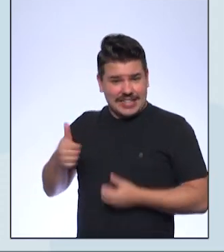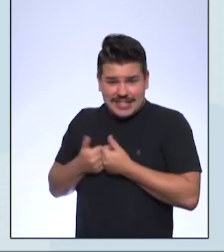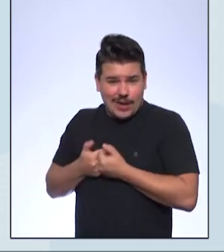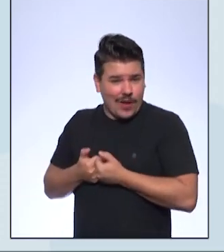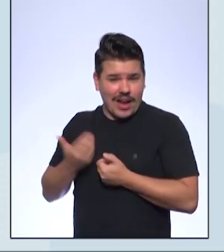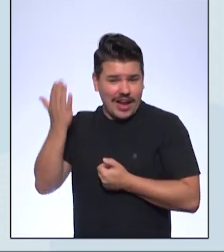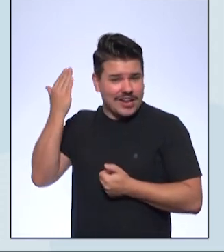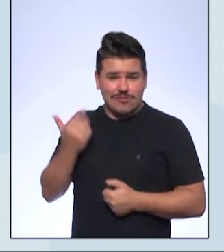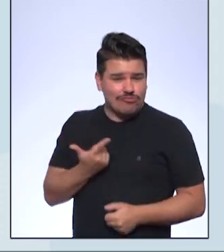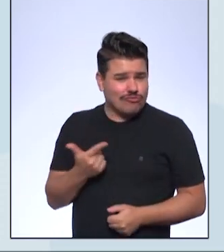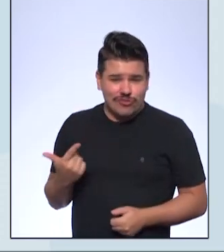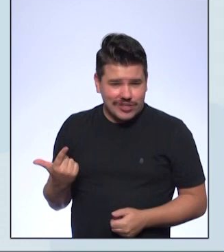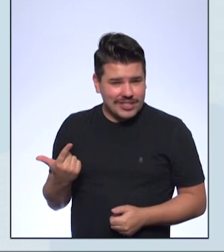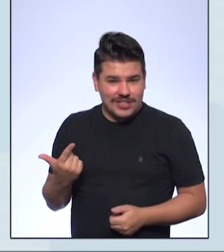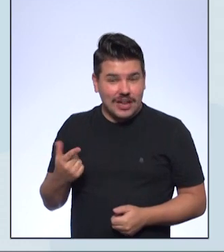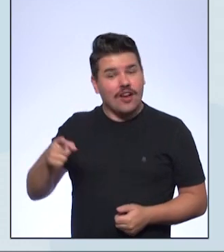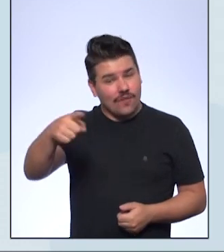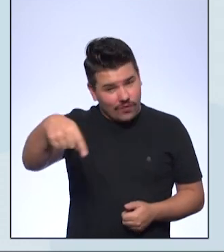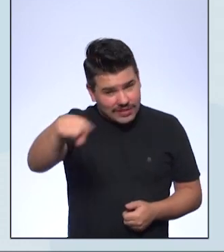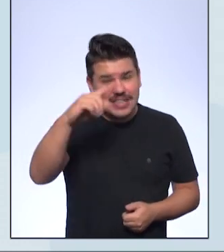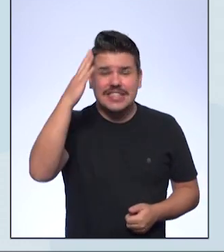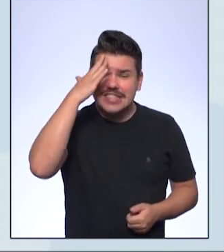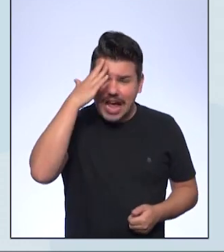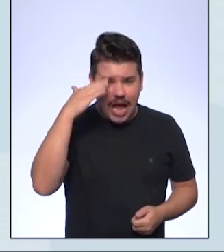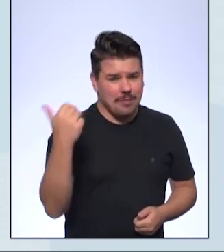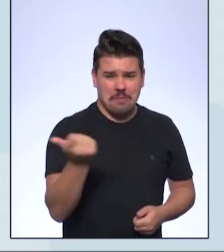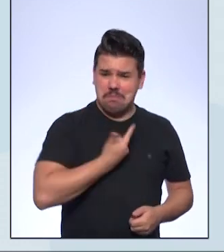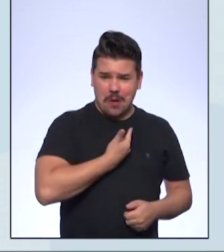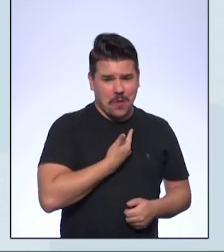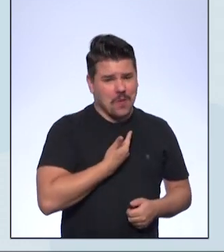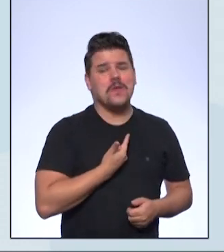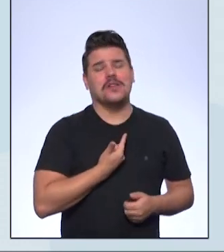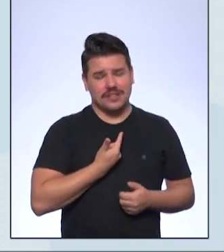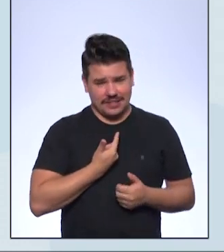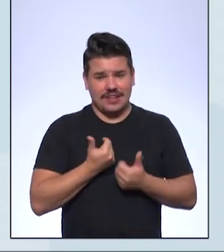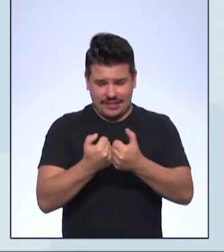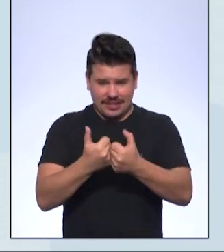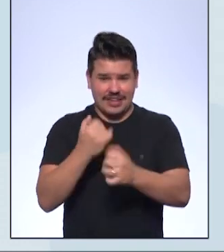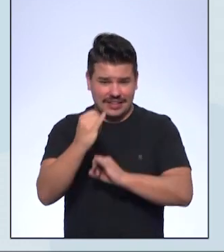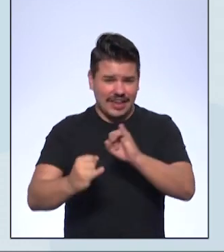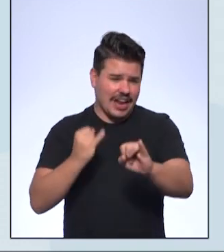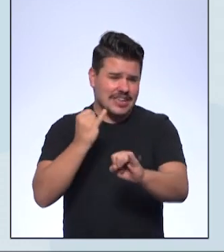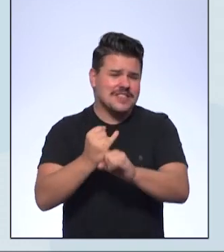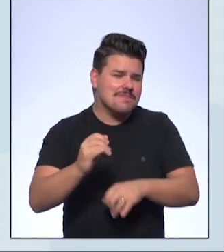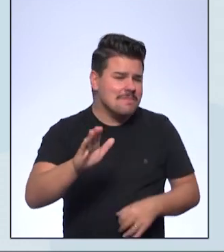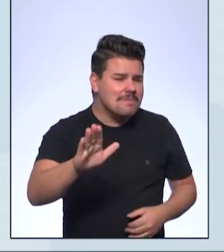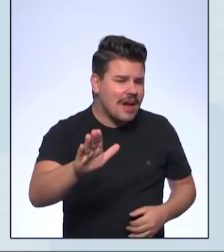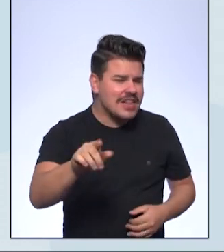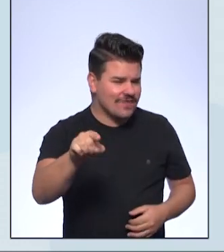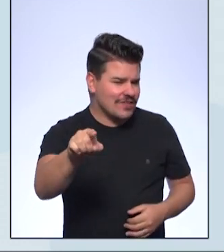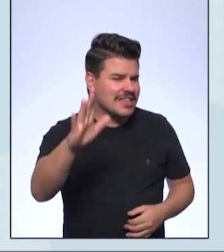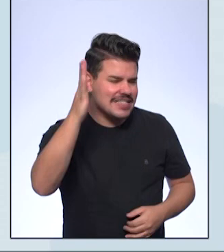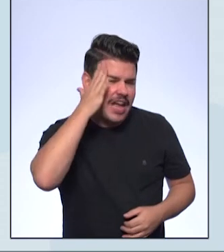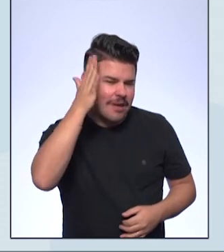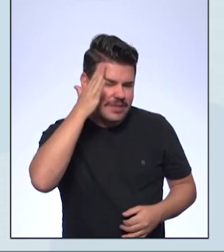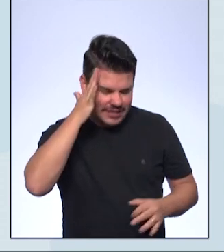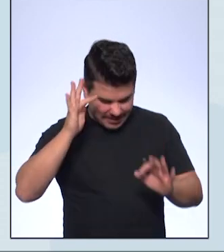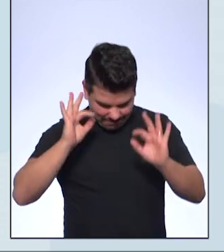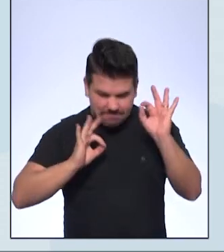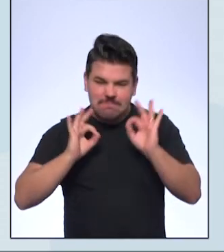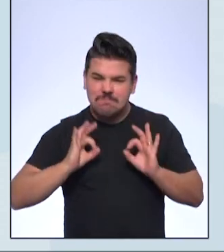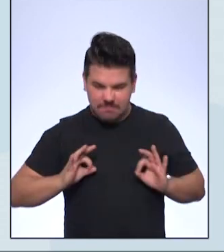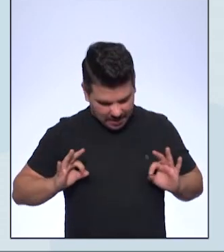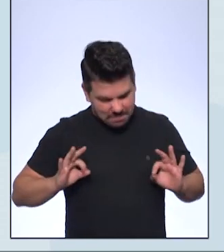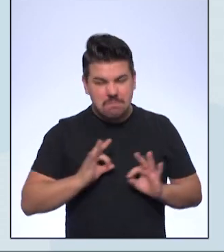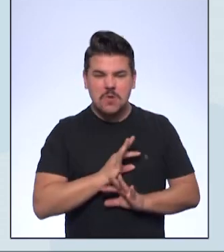que, indiferente de vocês saberem mais usar a internet do que a gente, você realmente acha que você está preparado para usar a internet?